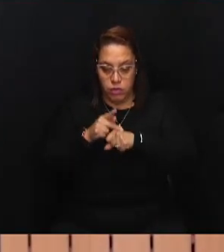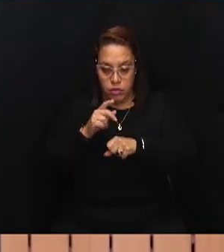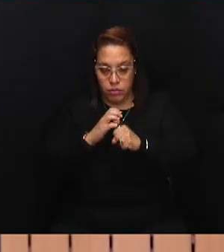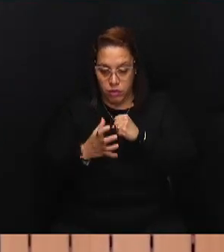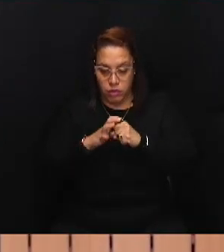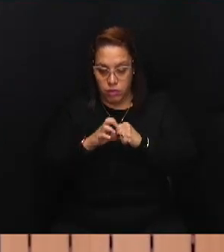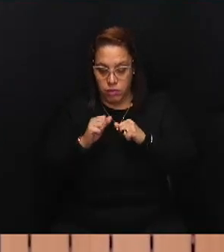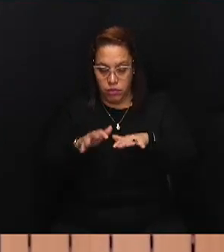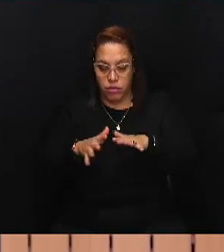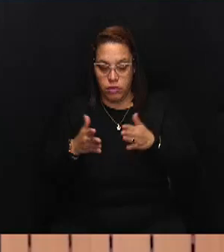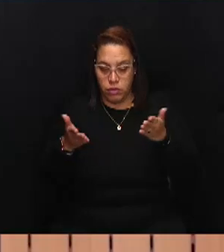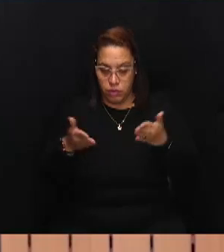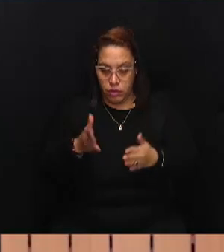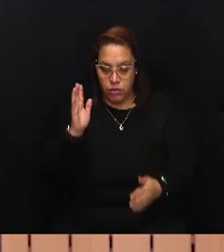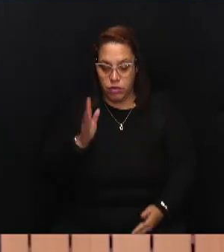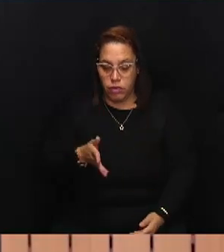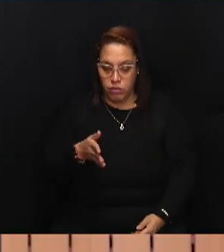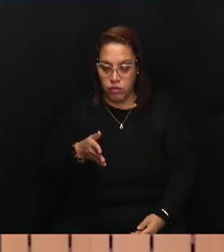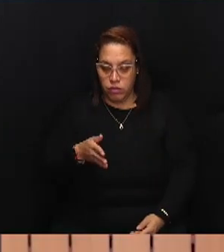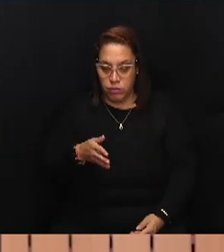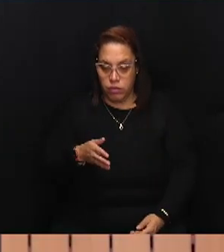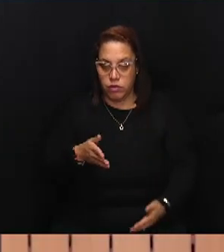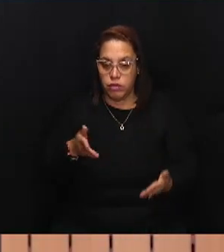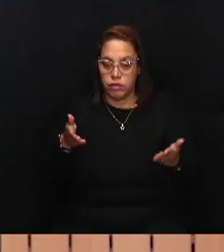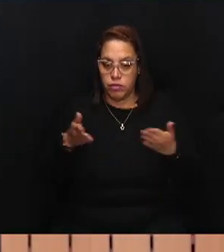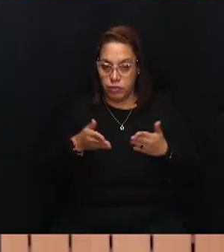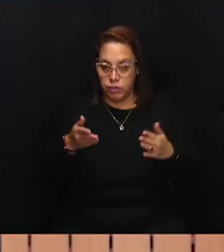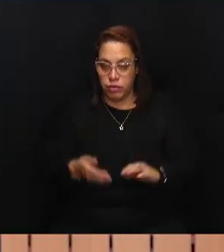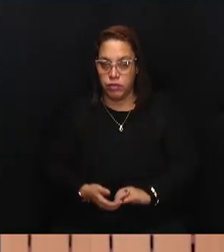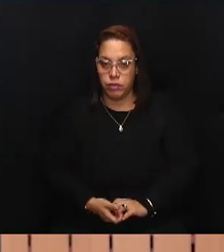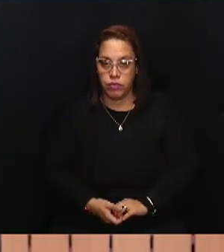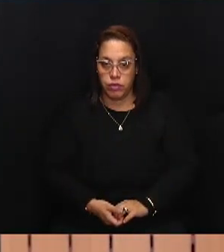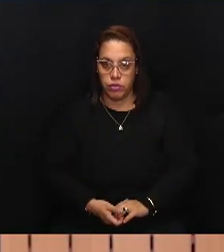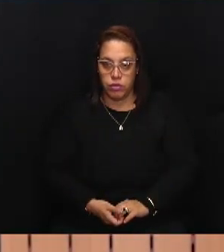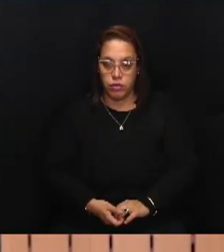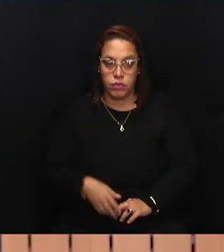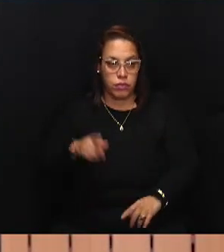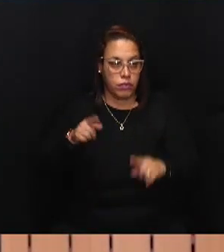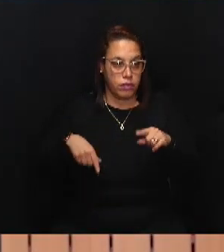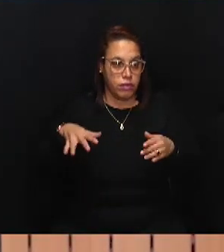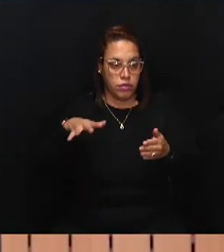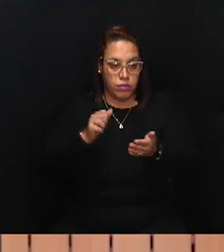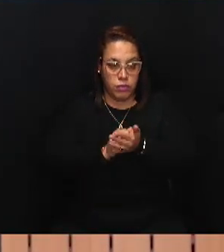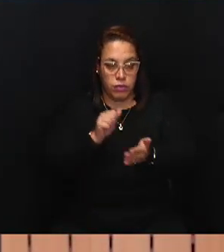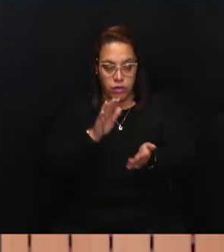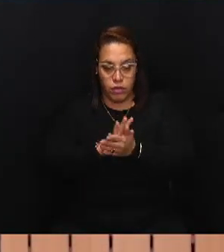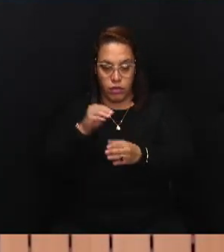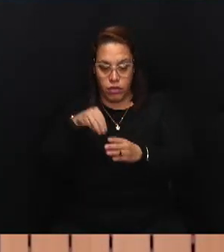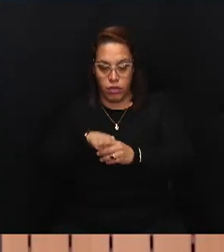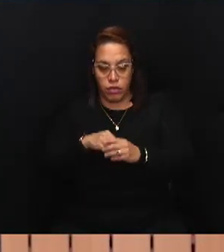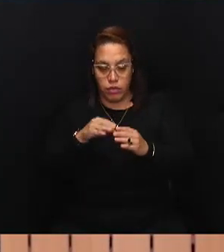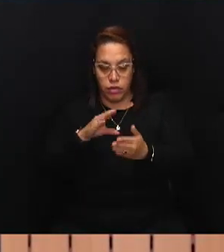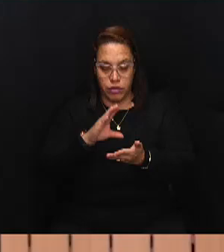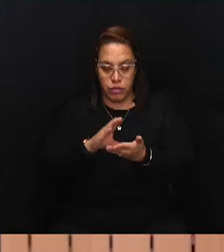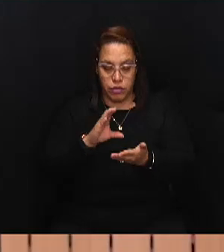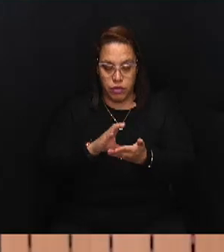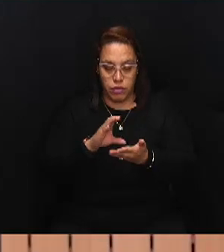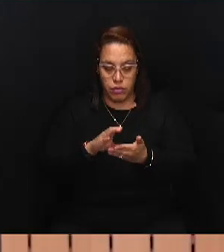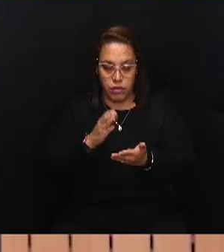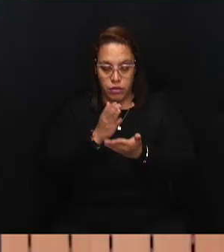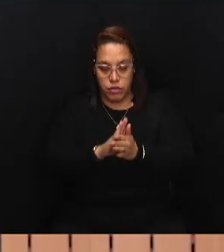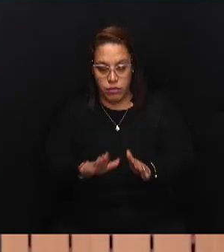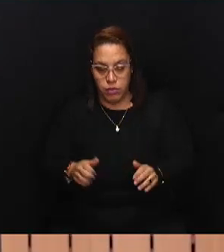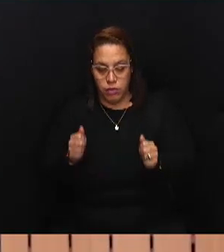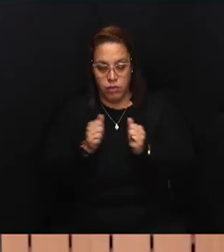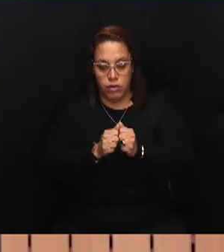e aí agora já estamos hoje com várias inscrições dentro do Conselho. Estamos terminando junto